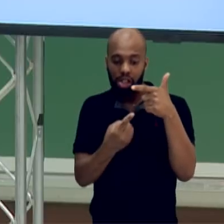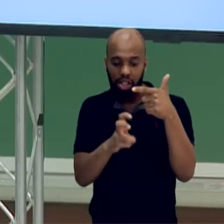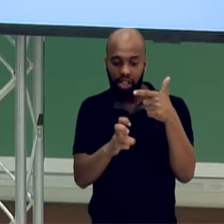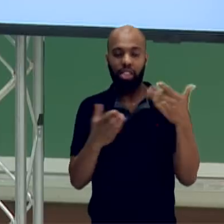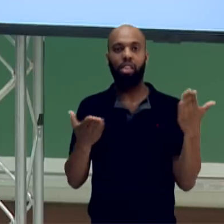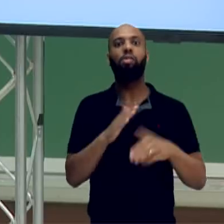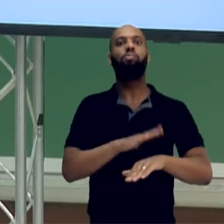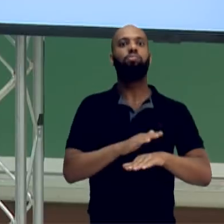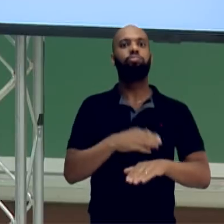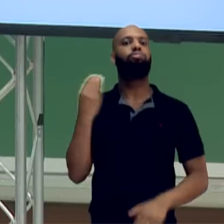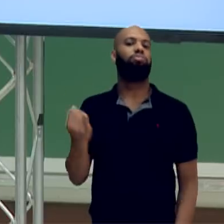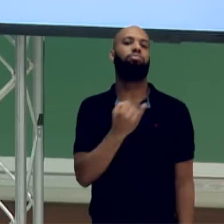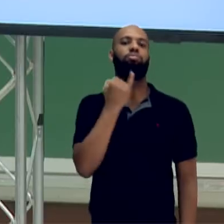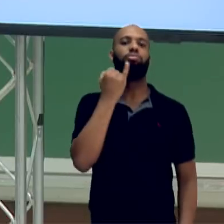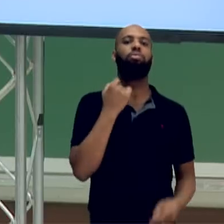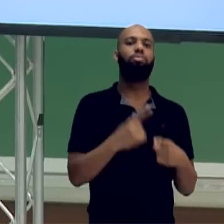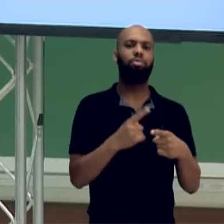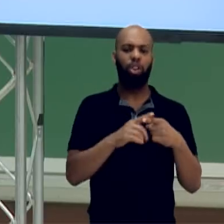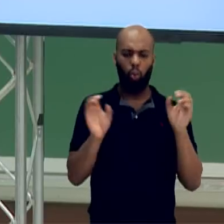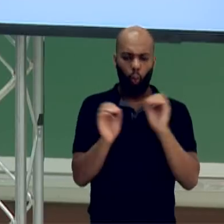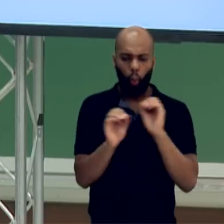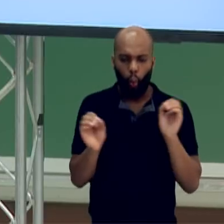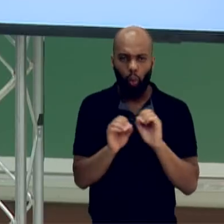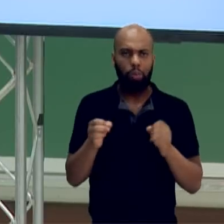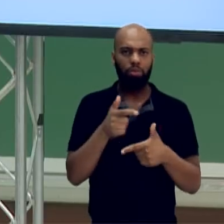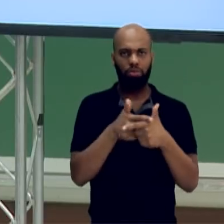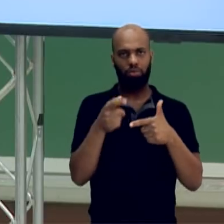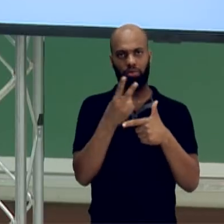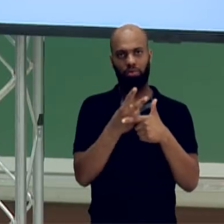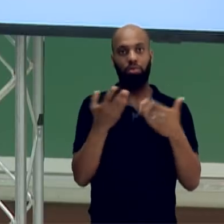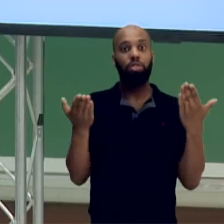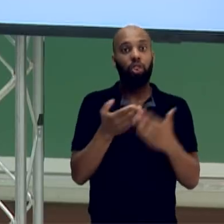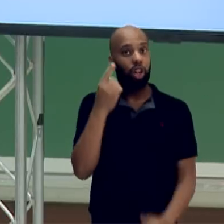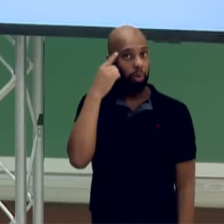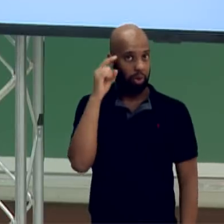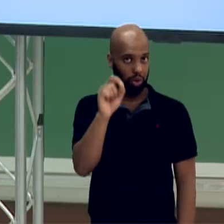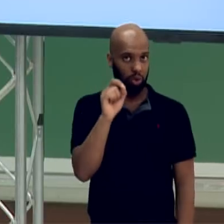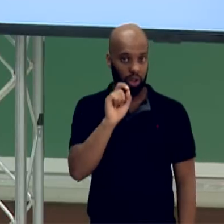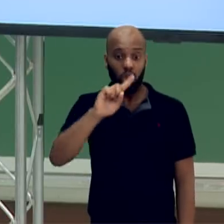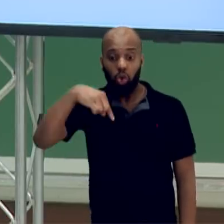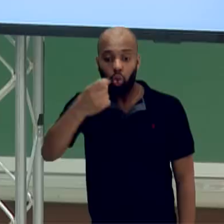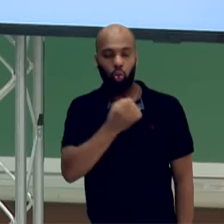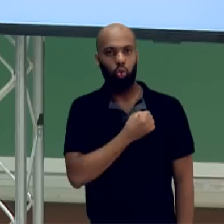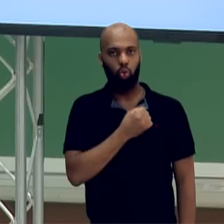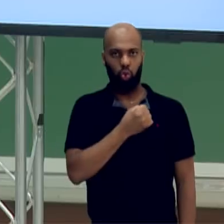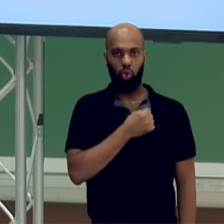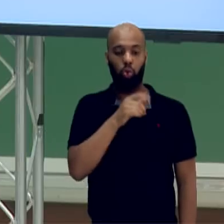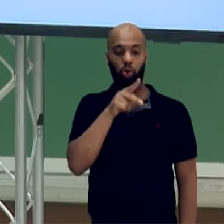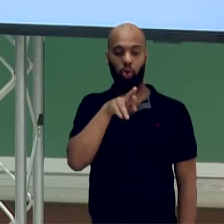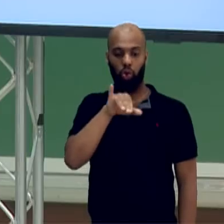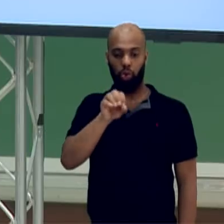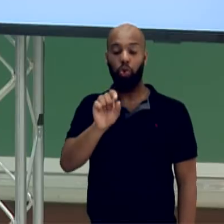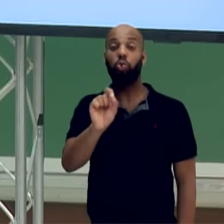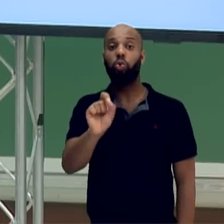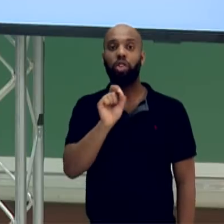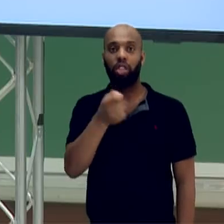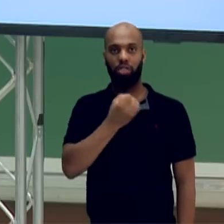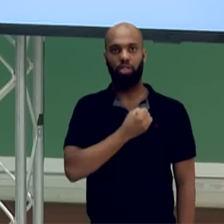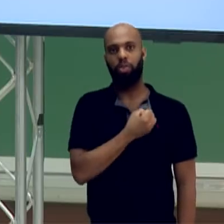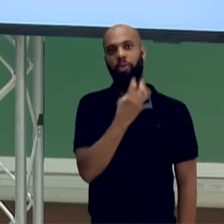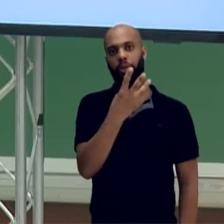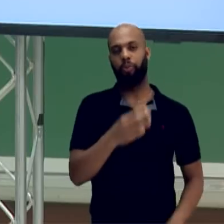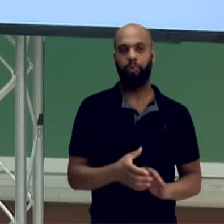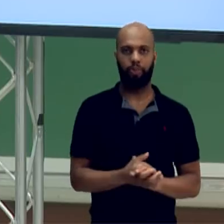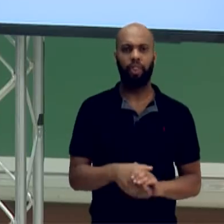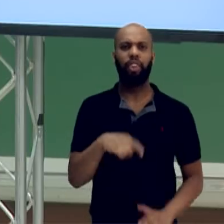momento. Ninguém mais é divisível por 2. Agora a gente vai pensar no próximo número primo, que é o 3.